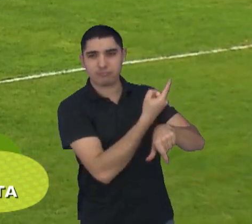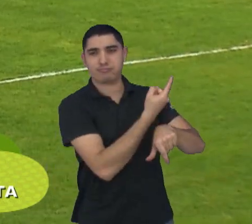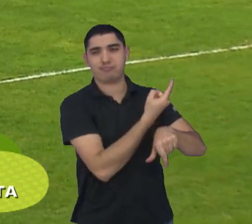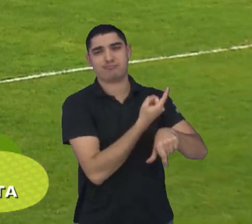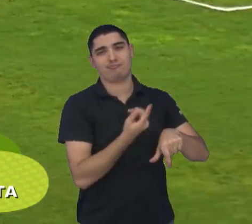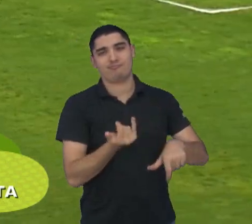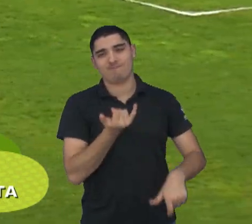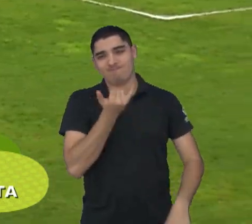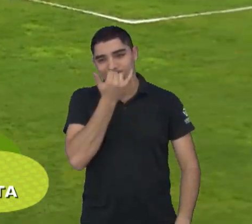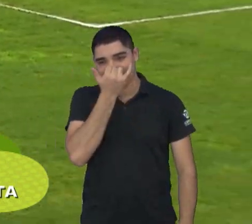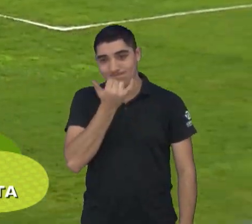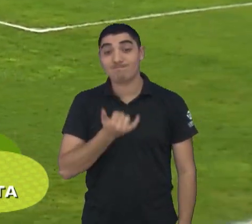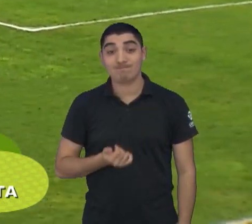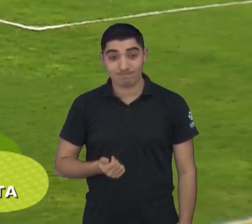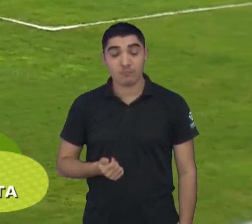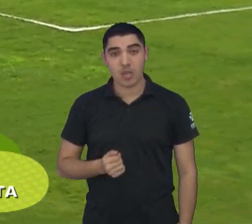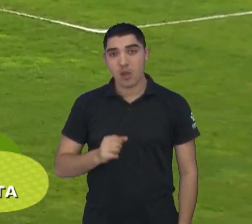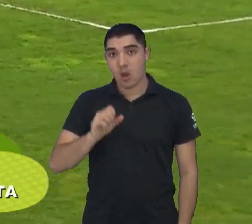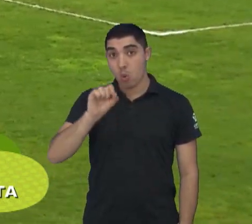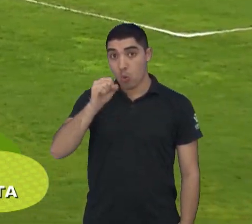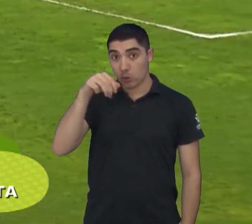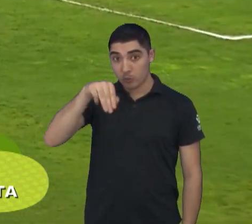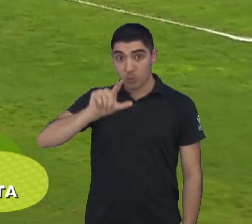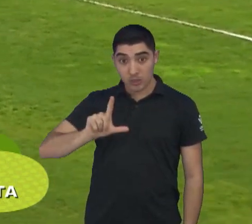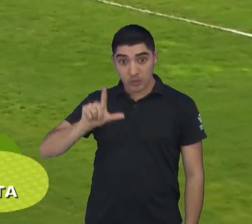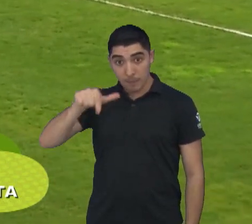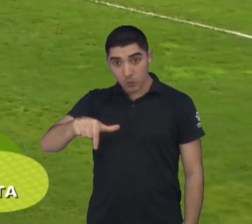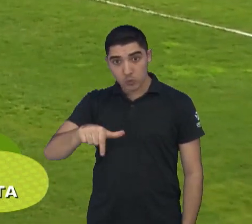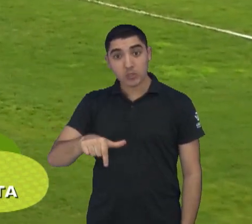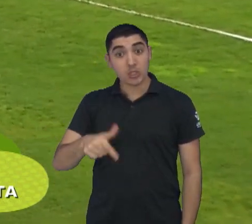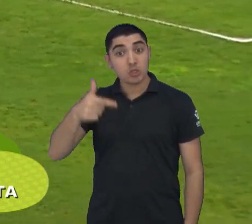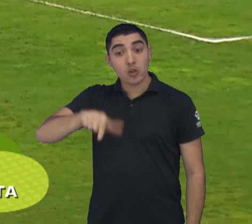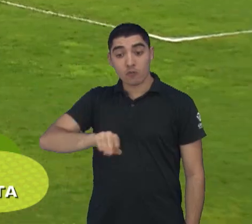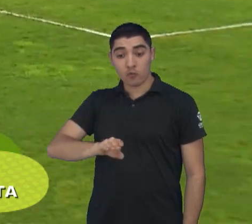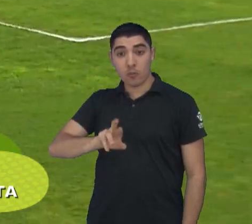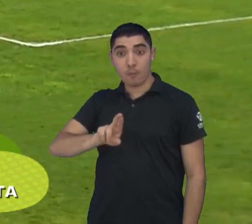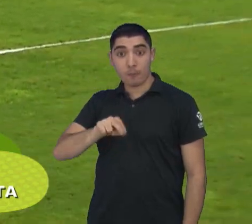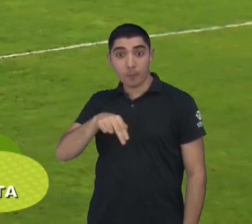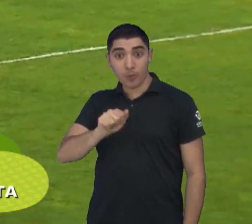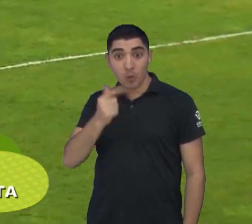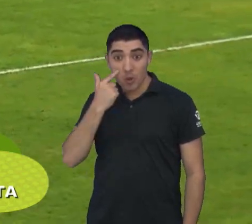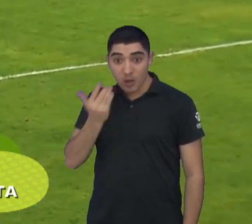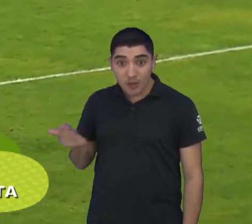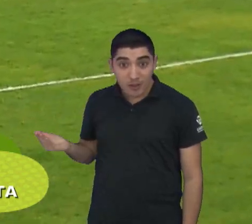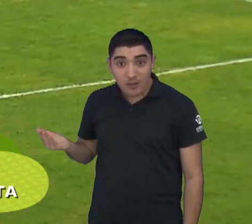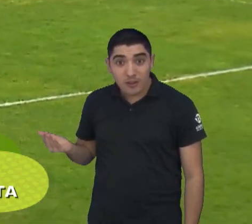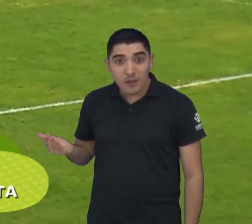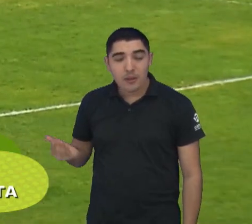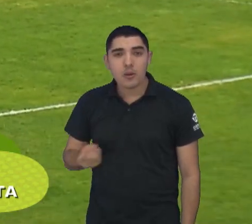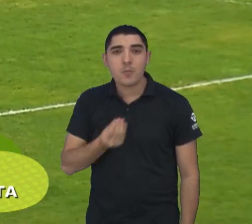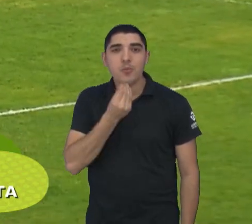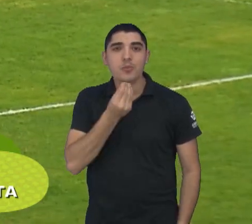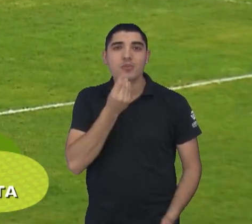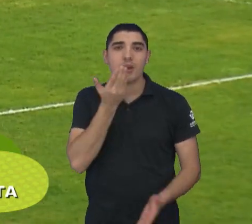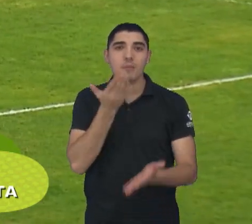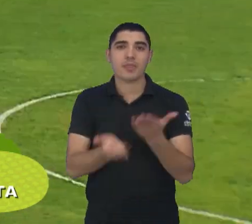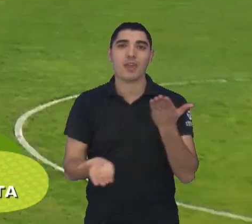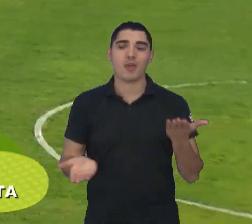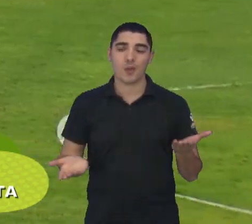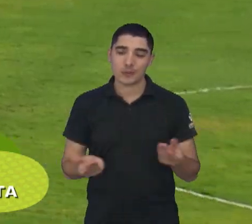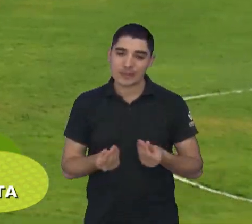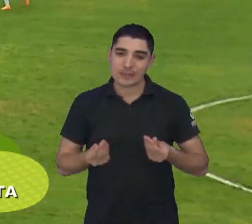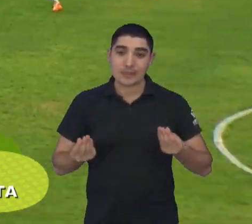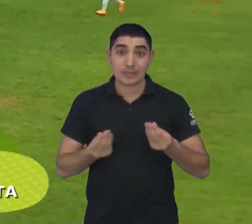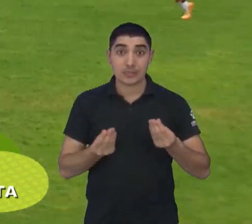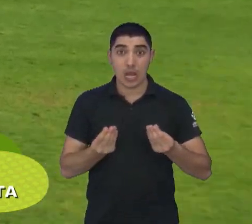gol. 8 minutos depois, foi a vez da Bruna Pelé perder a oportunidade de abrir o placar.